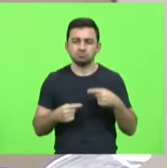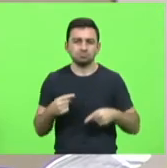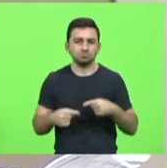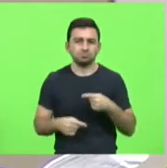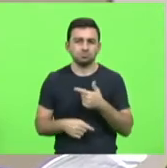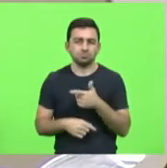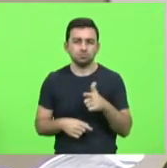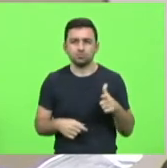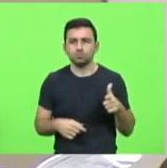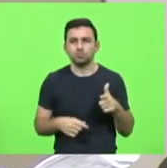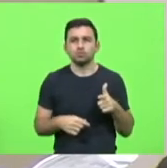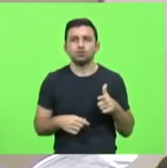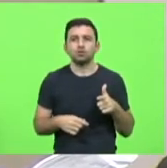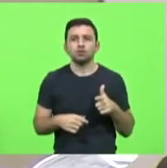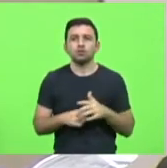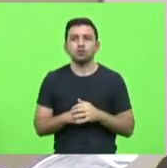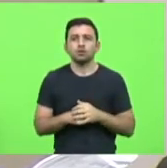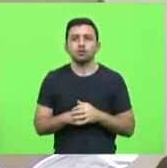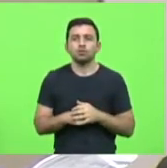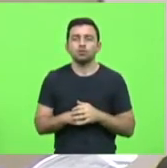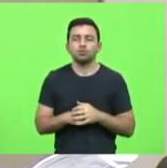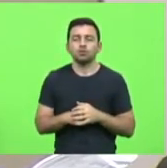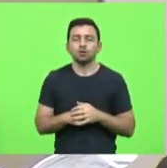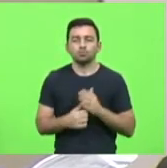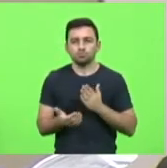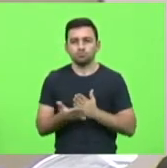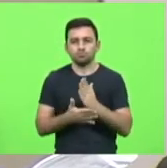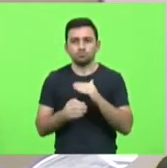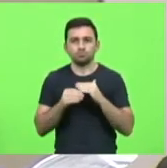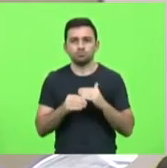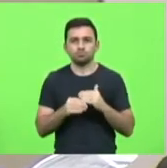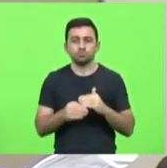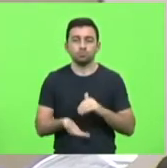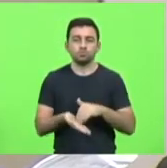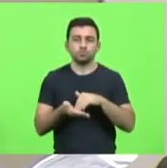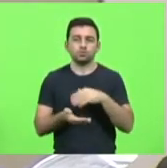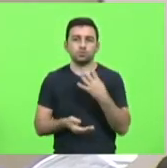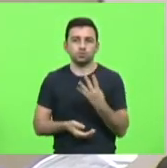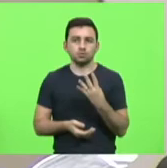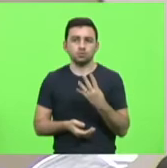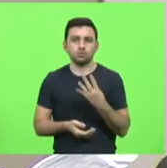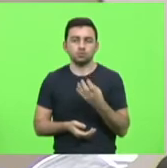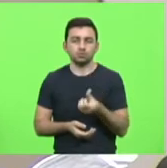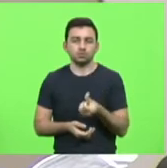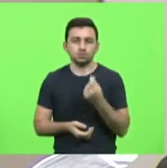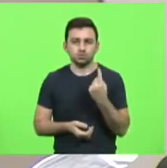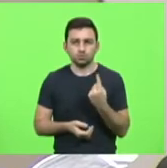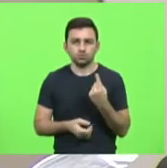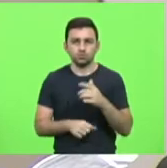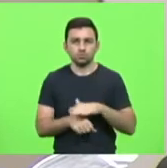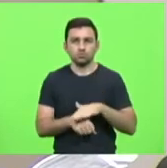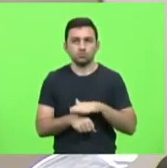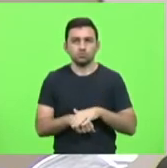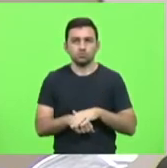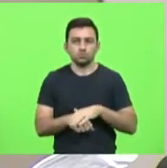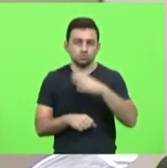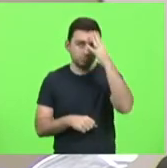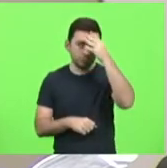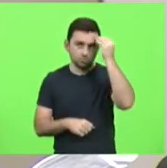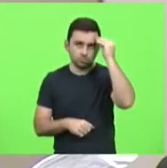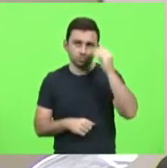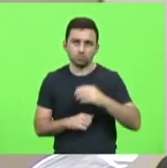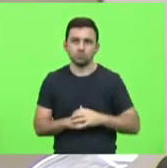aprovam, permaneçam como se encontram. Aprovado por unanimidade. Moção 461, autor deputada Luciane